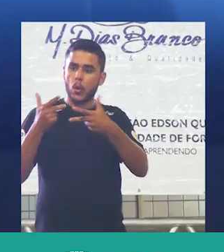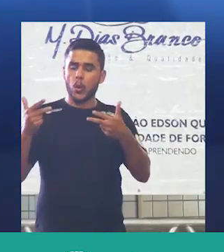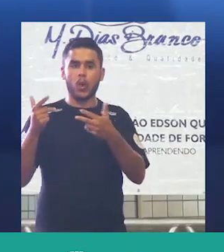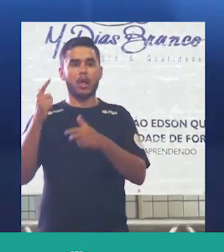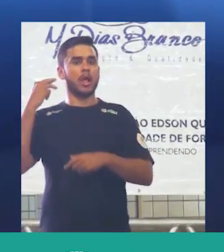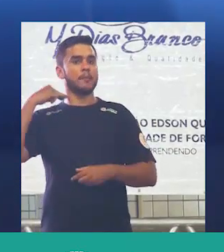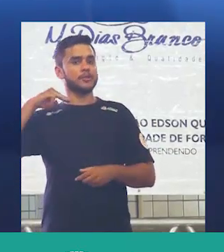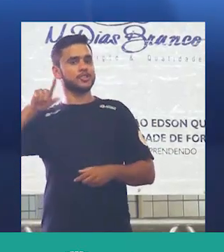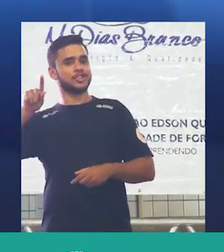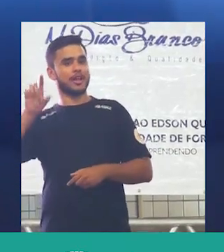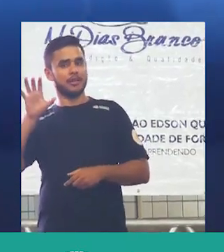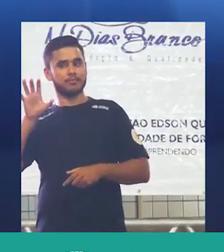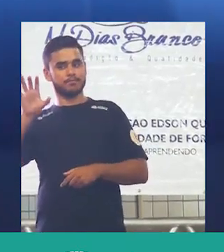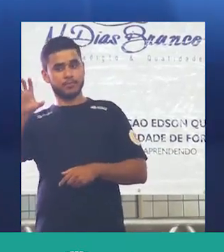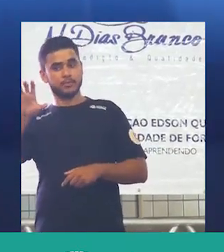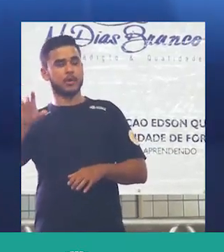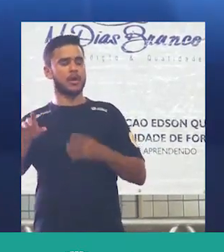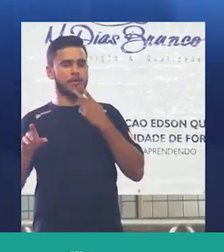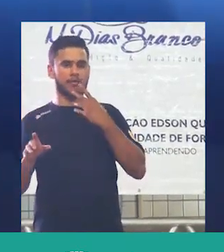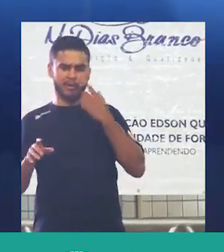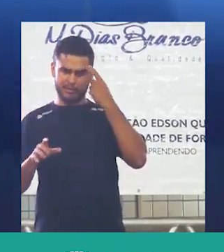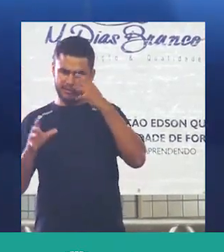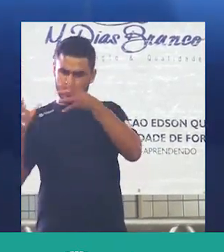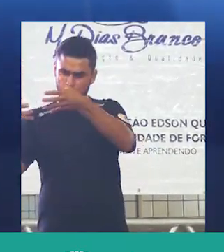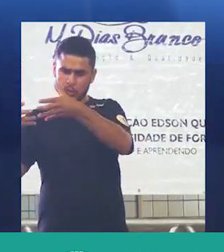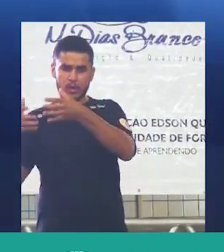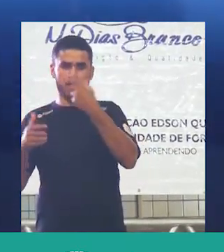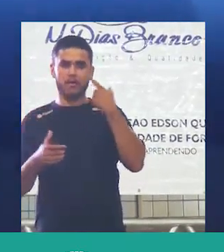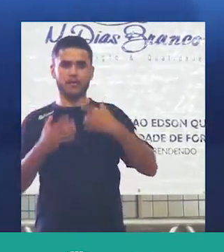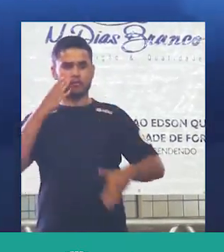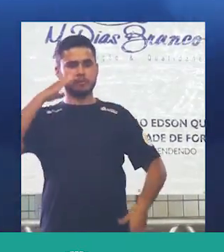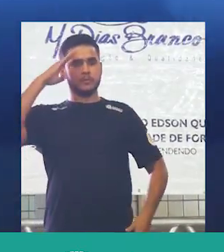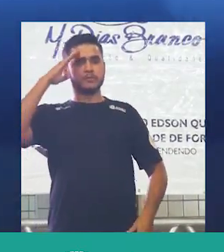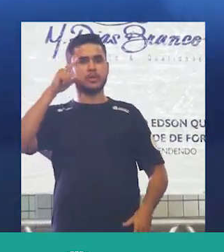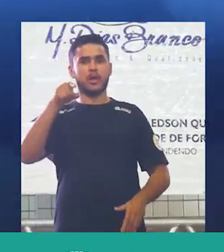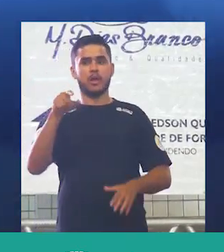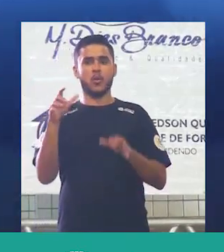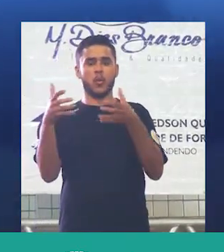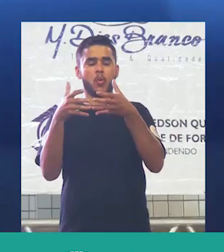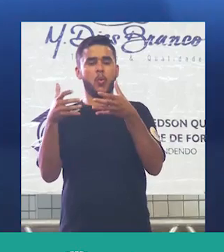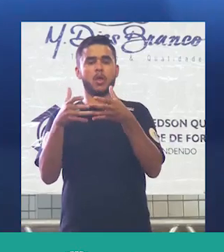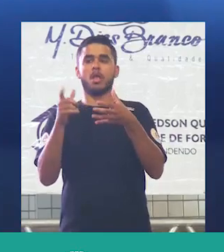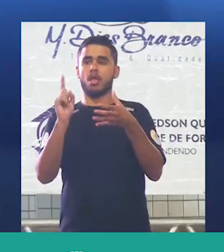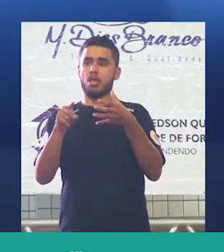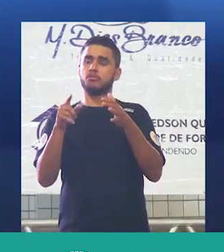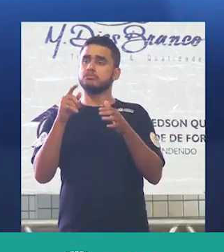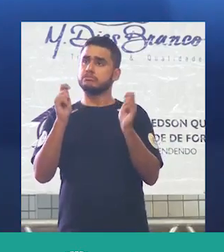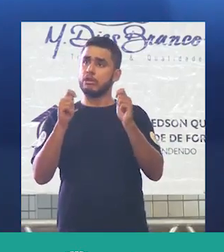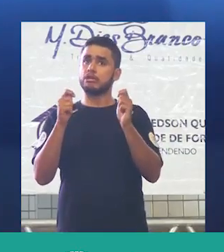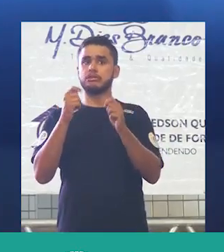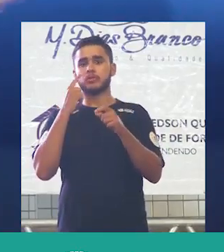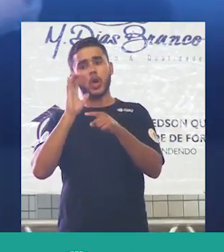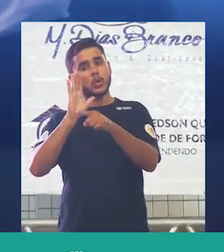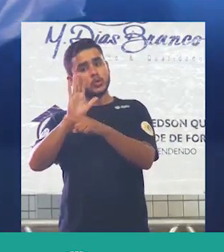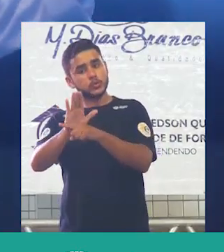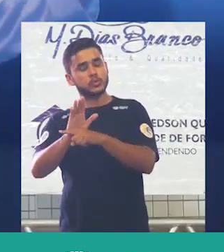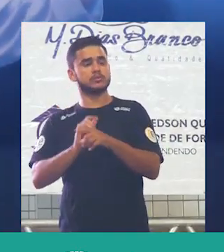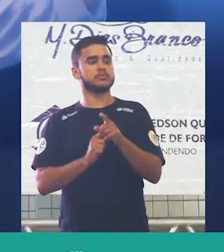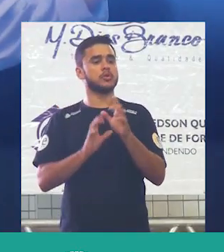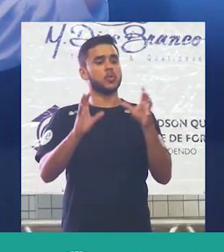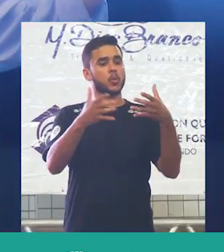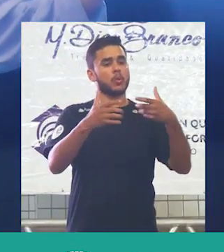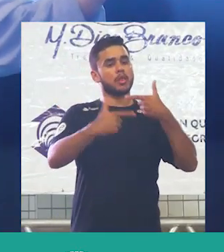que representavam a elite, vai ter que dar uma satisfação aos tenentes, que representam a classe média urbana, e vai ter que governar